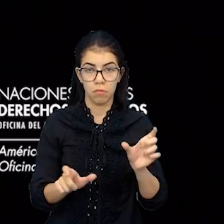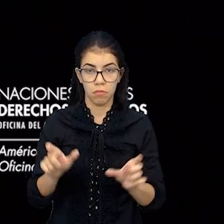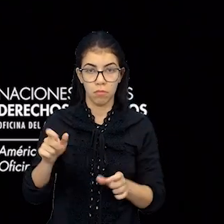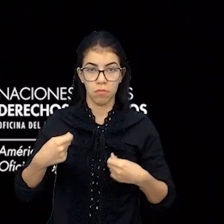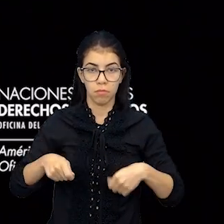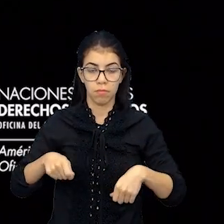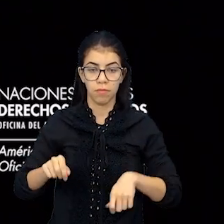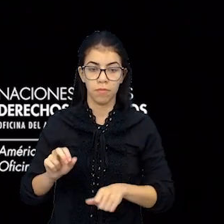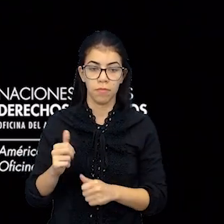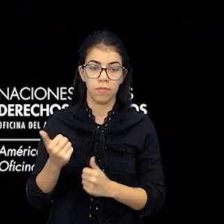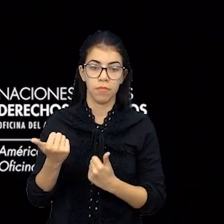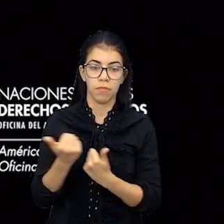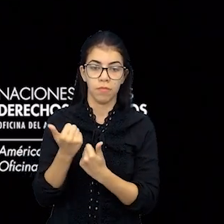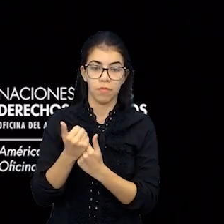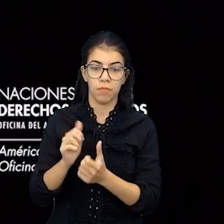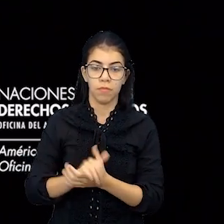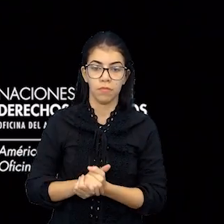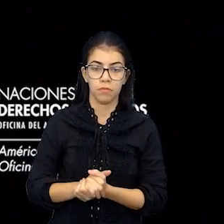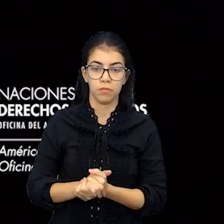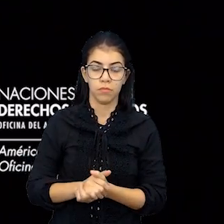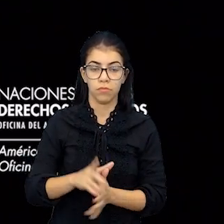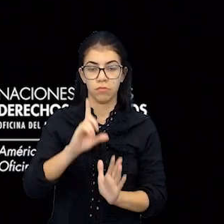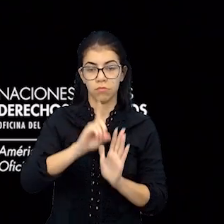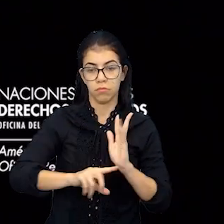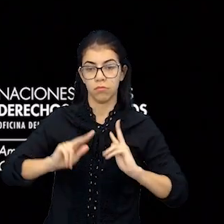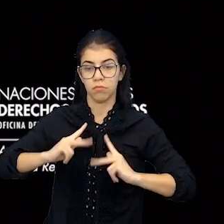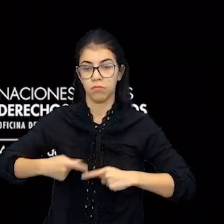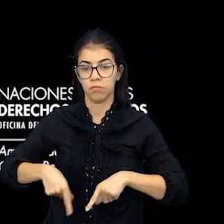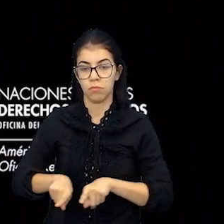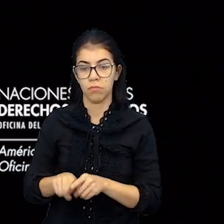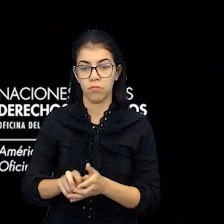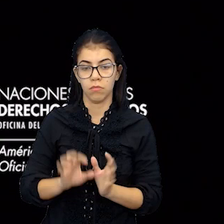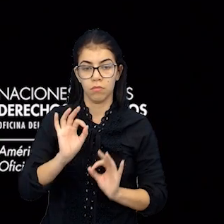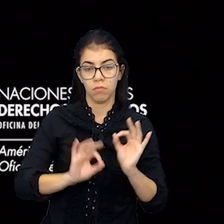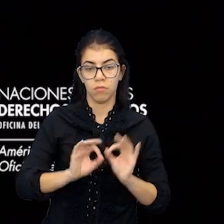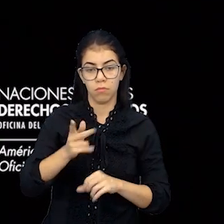Unidas. Direitos Humanos. Organização